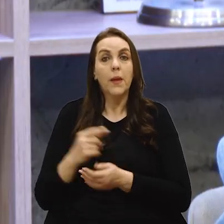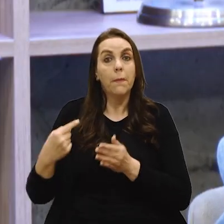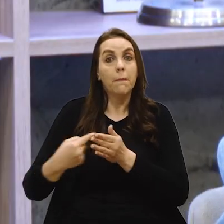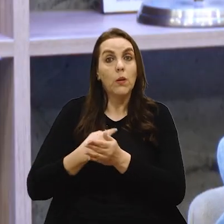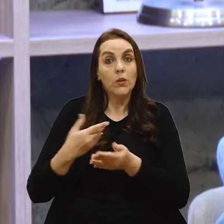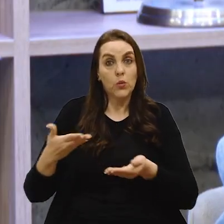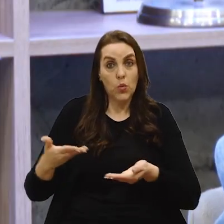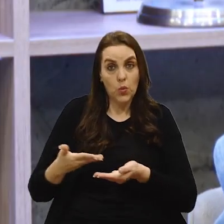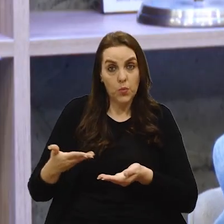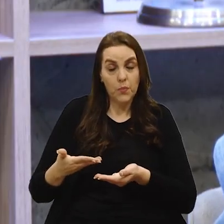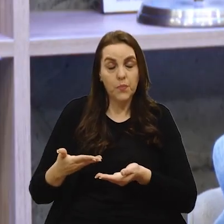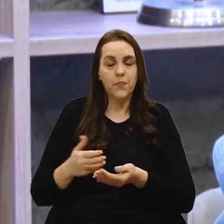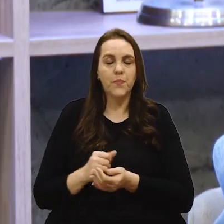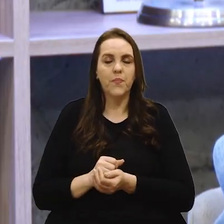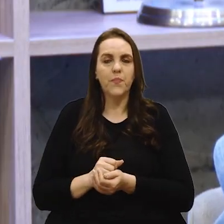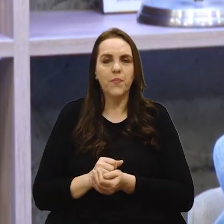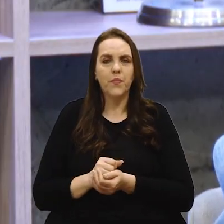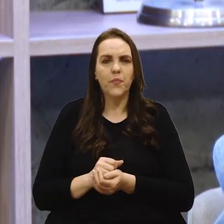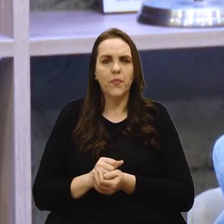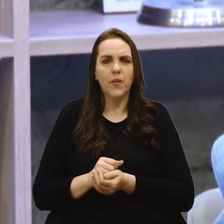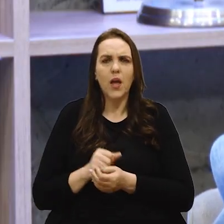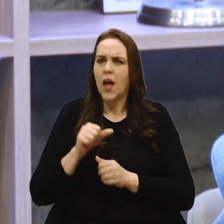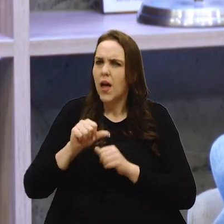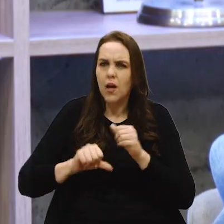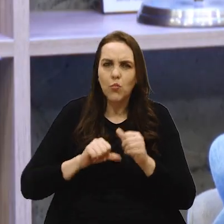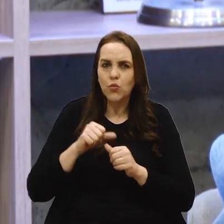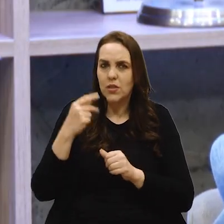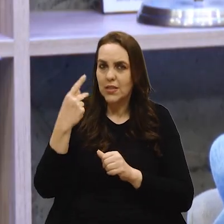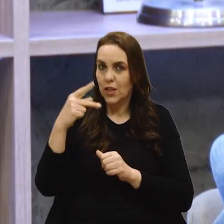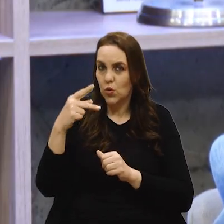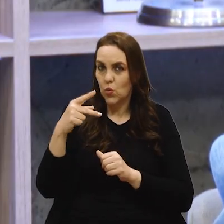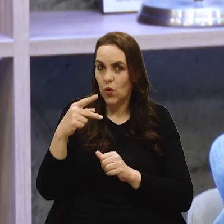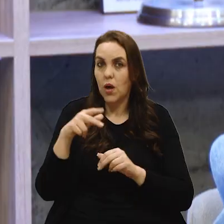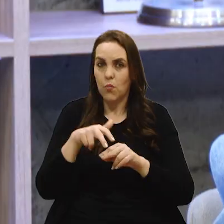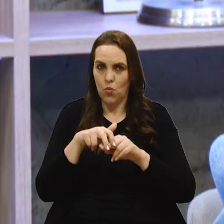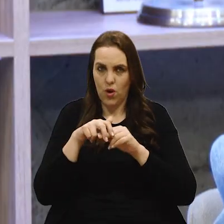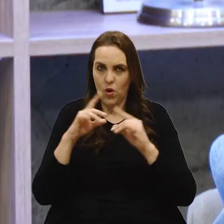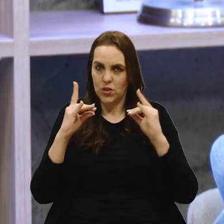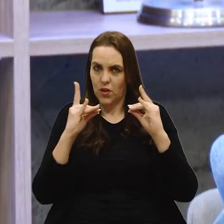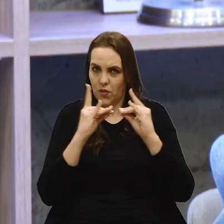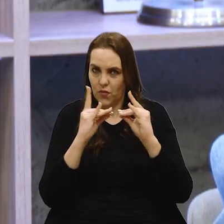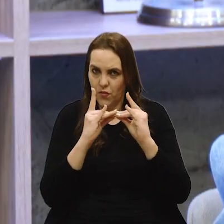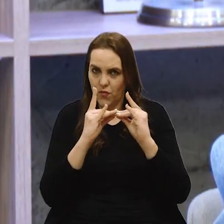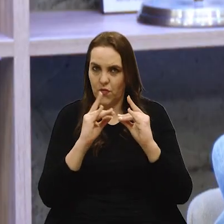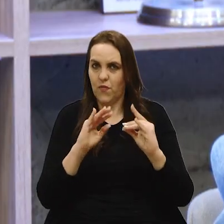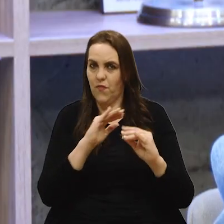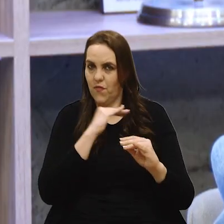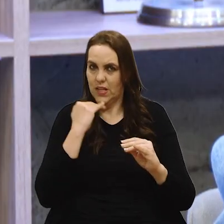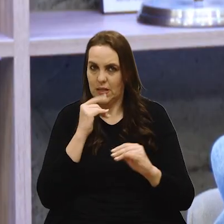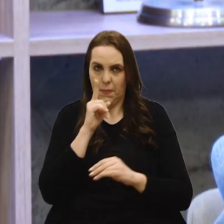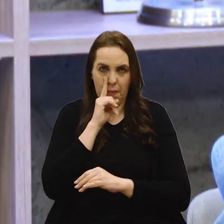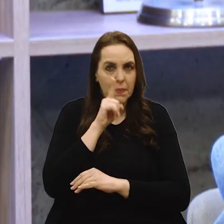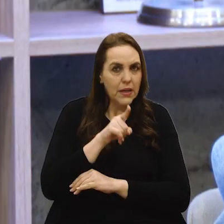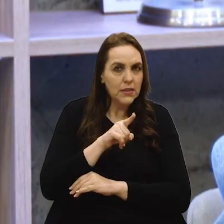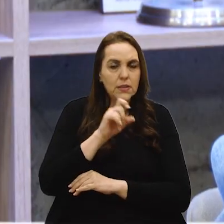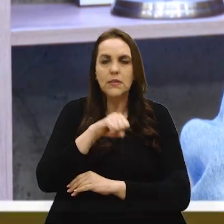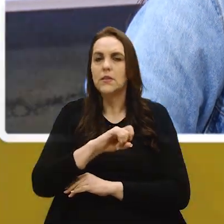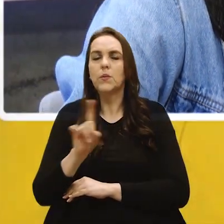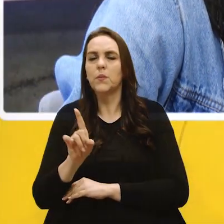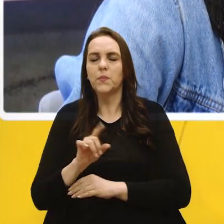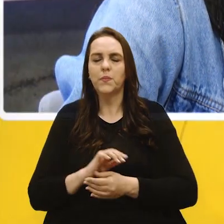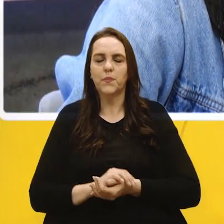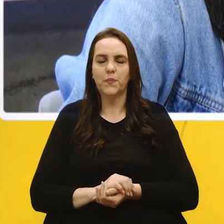comigo. A virada da chave foi em função do velório da tua mãe ou não?